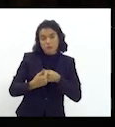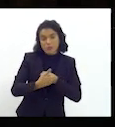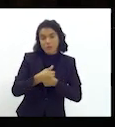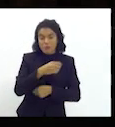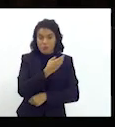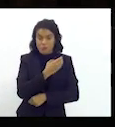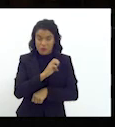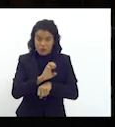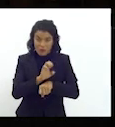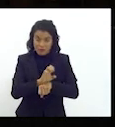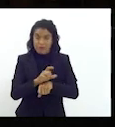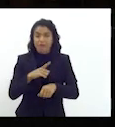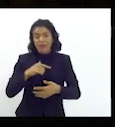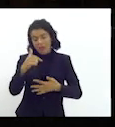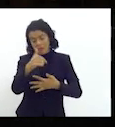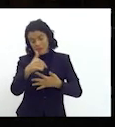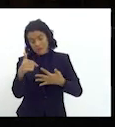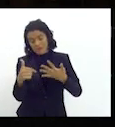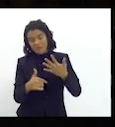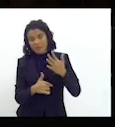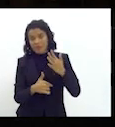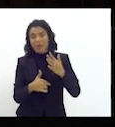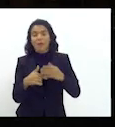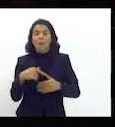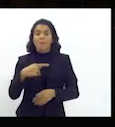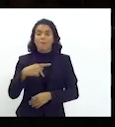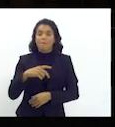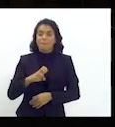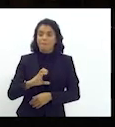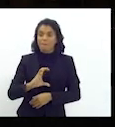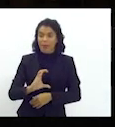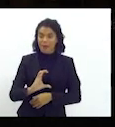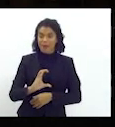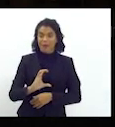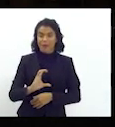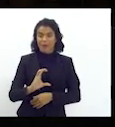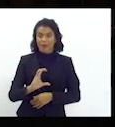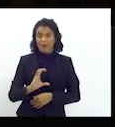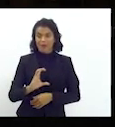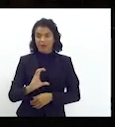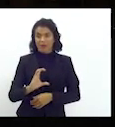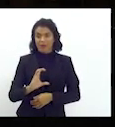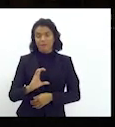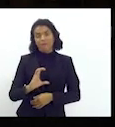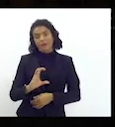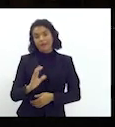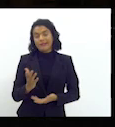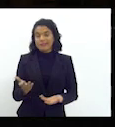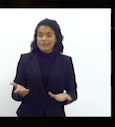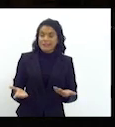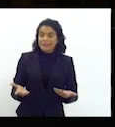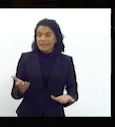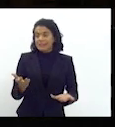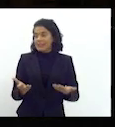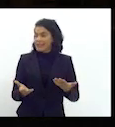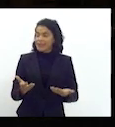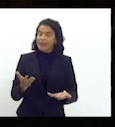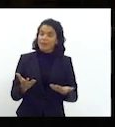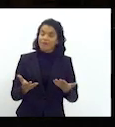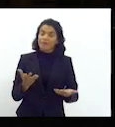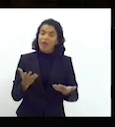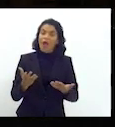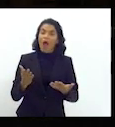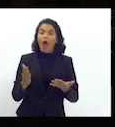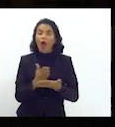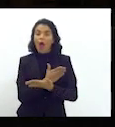outros dispositivos da PEC que vai fazer que alguns